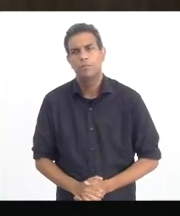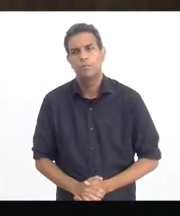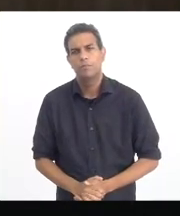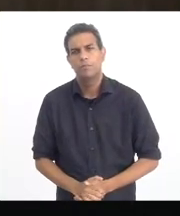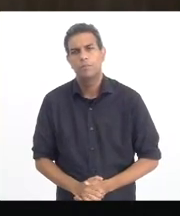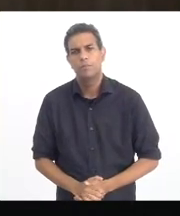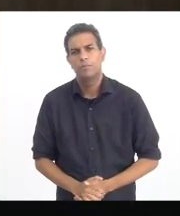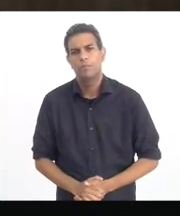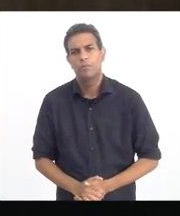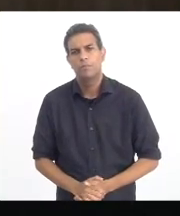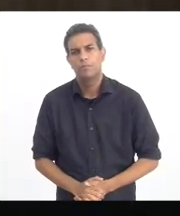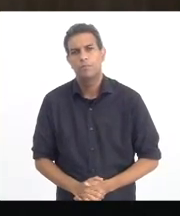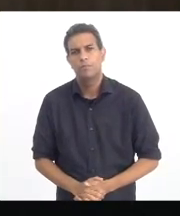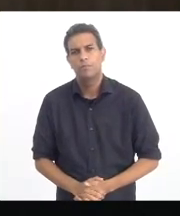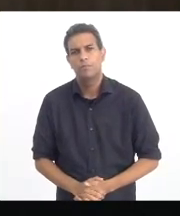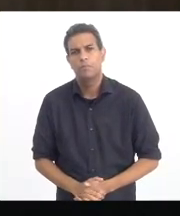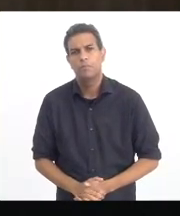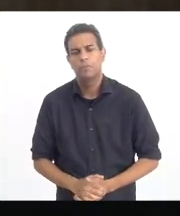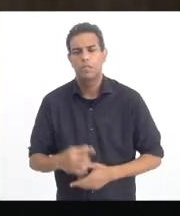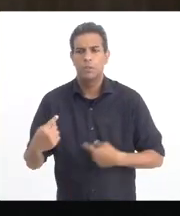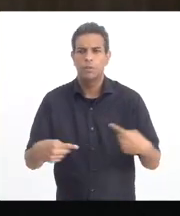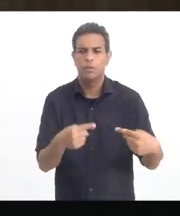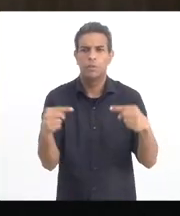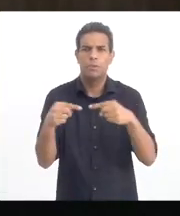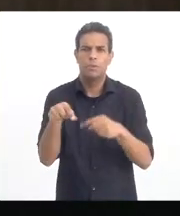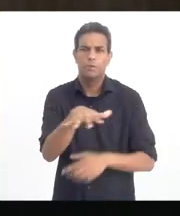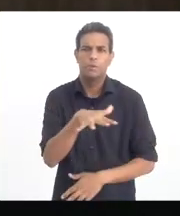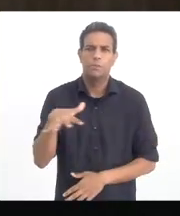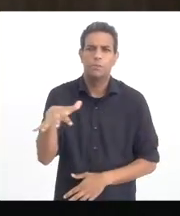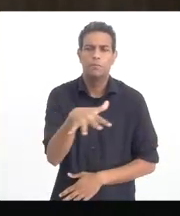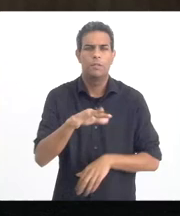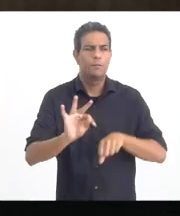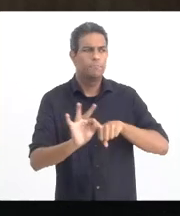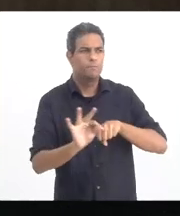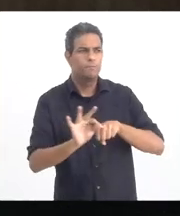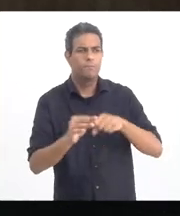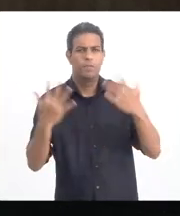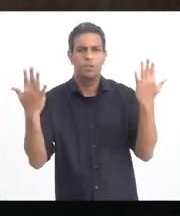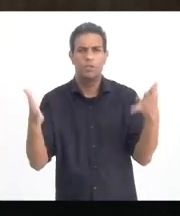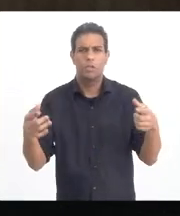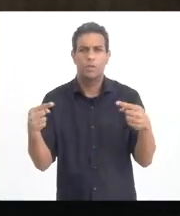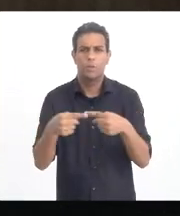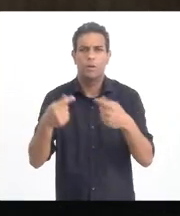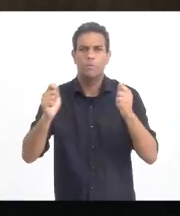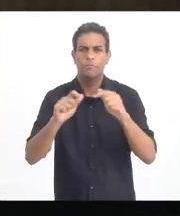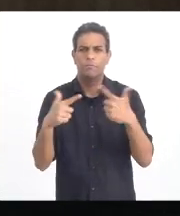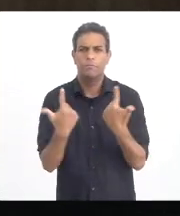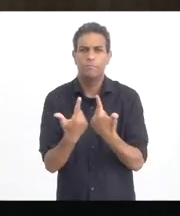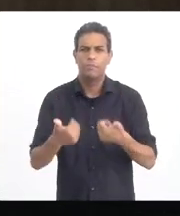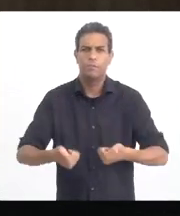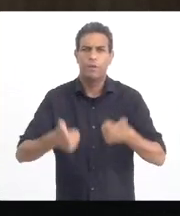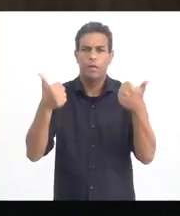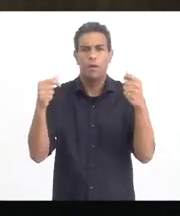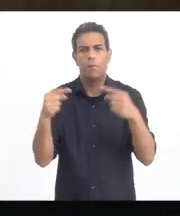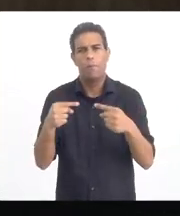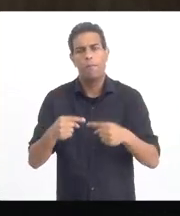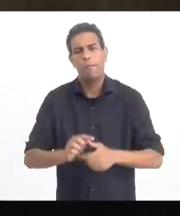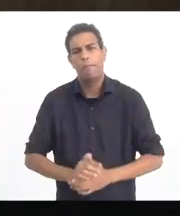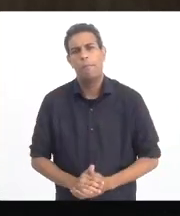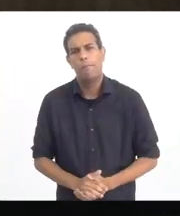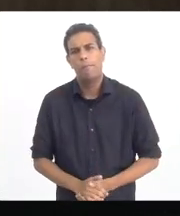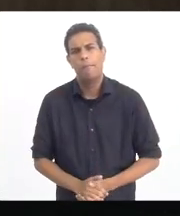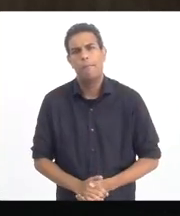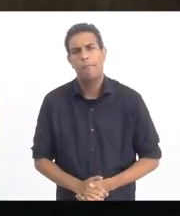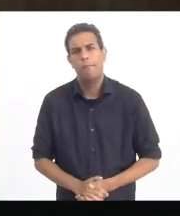tenho certeza que ainda serão discutidos aqui, no campo técnico. Tenho certeza que a Casa fará o melhor. Agora,